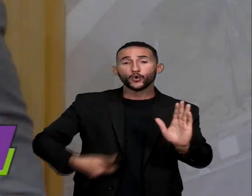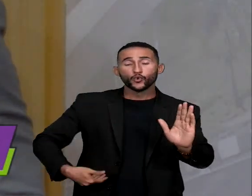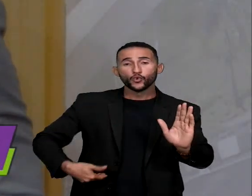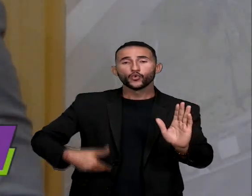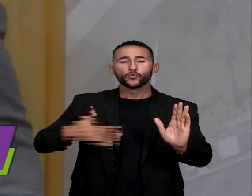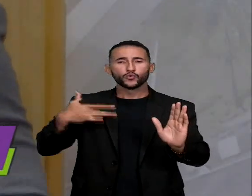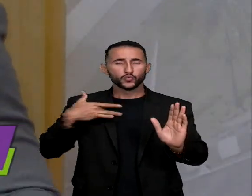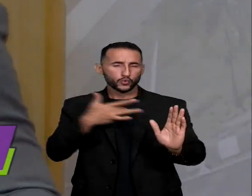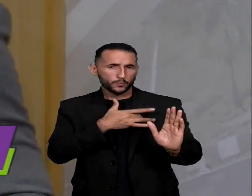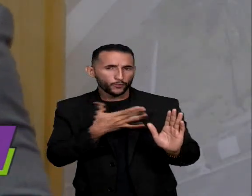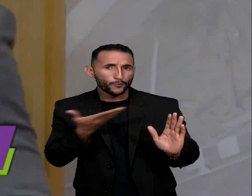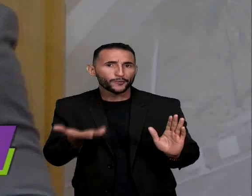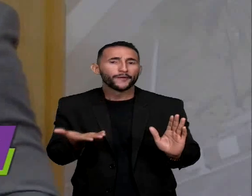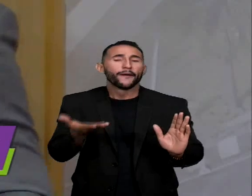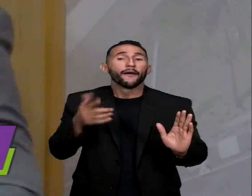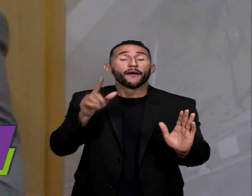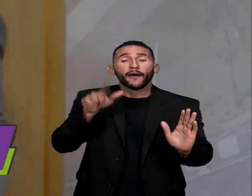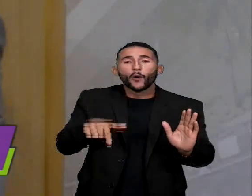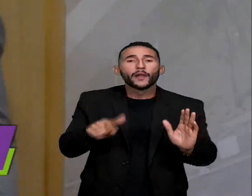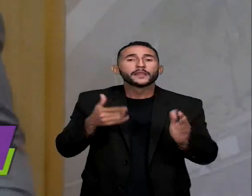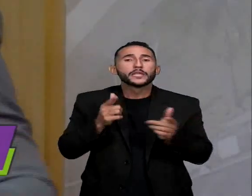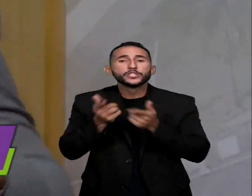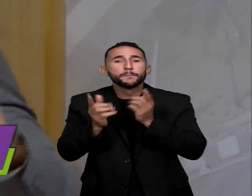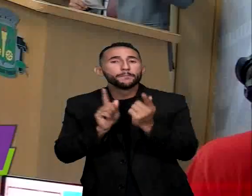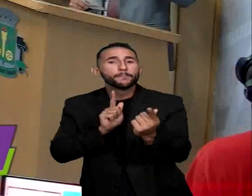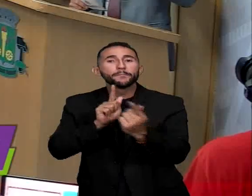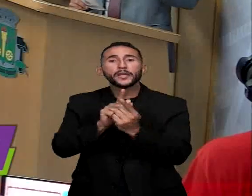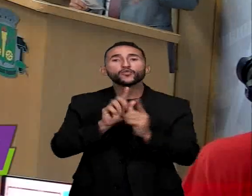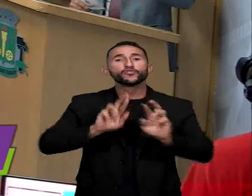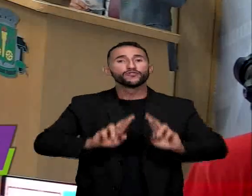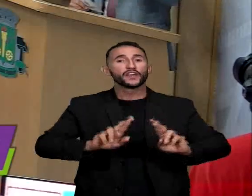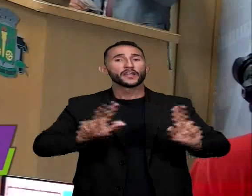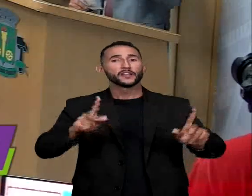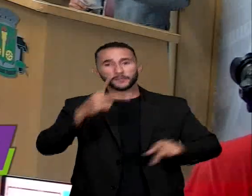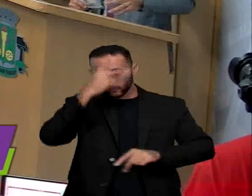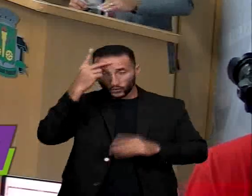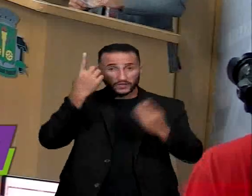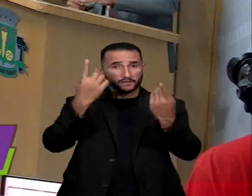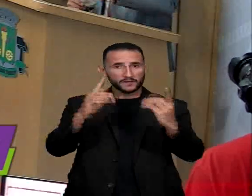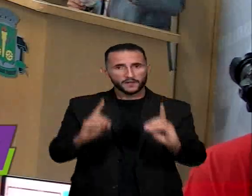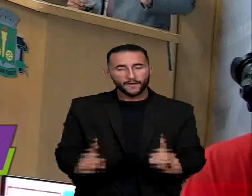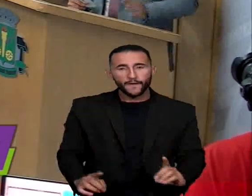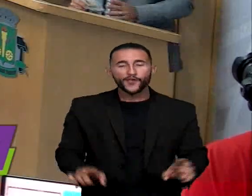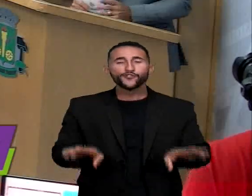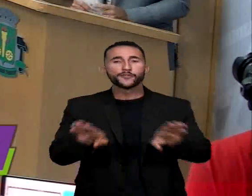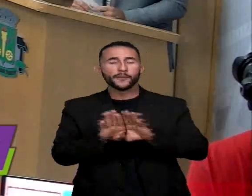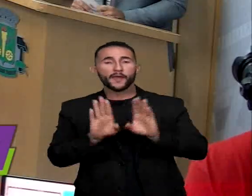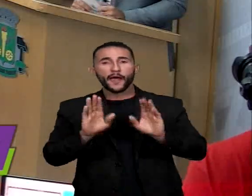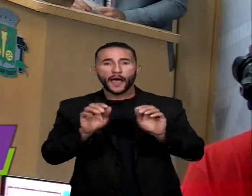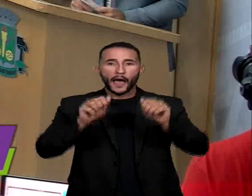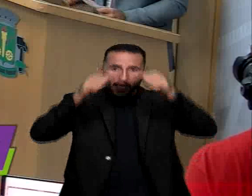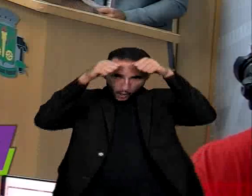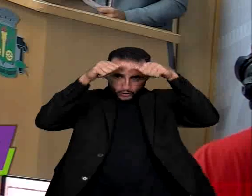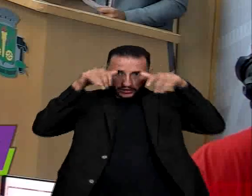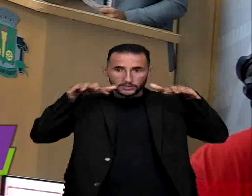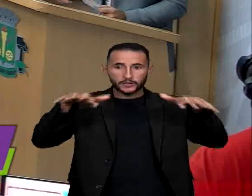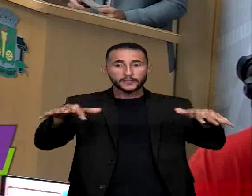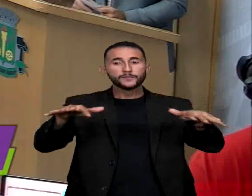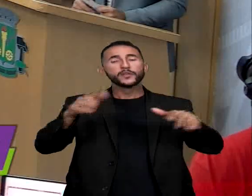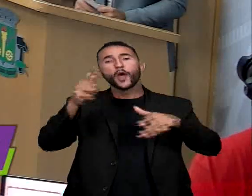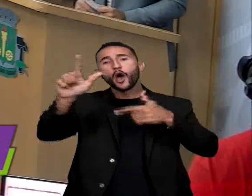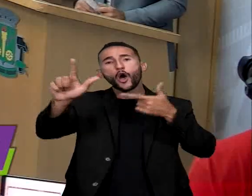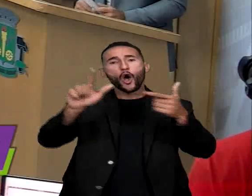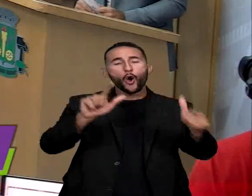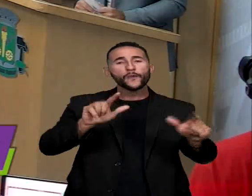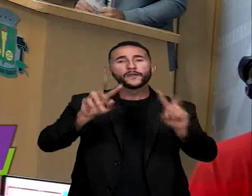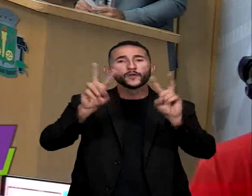atendimento diferenciado para pessoas com deficiência autismo entre outras eh comorbidades que foram nos